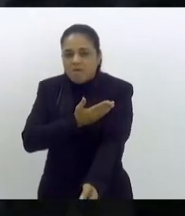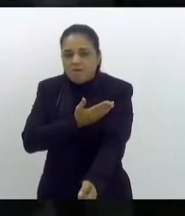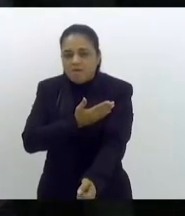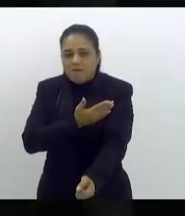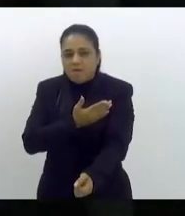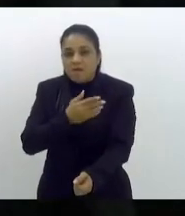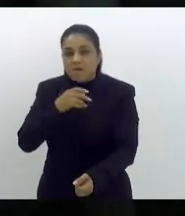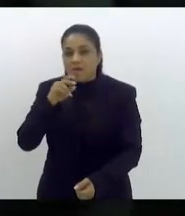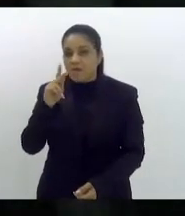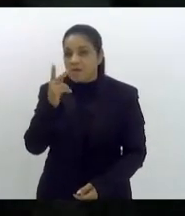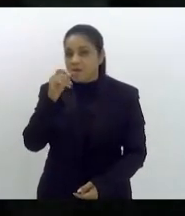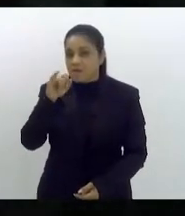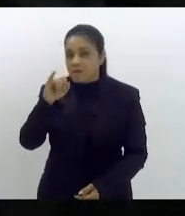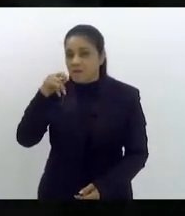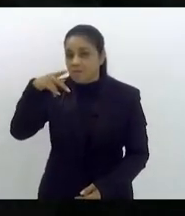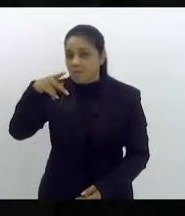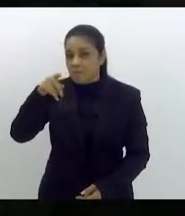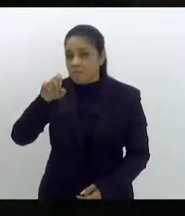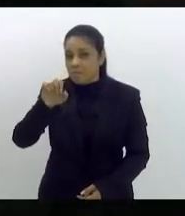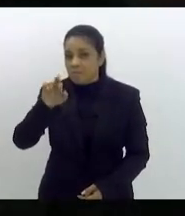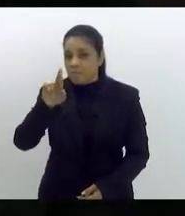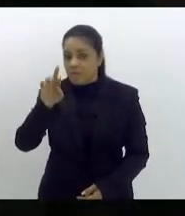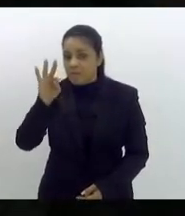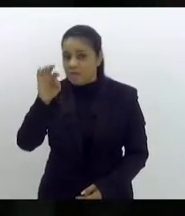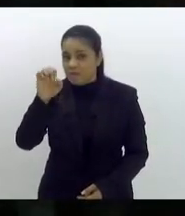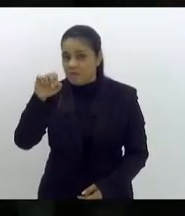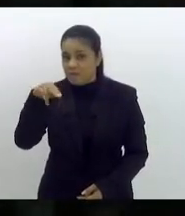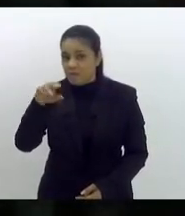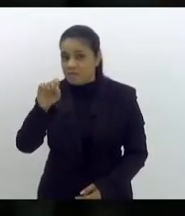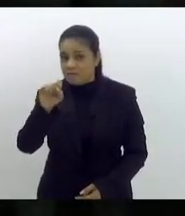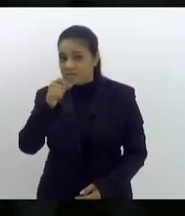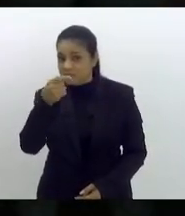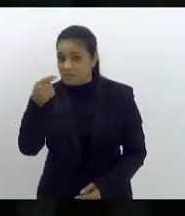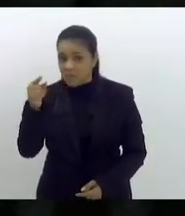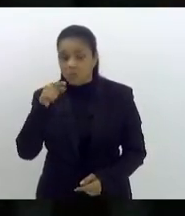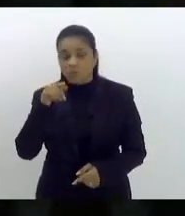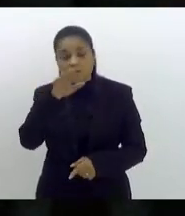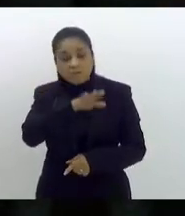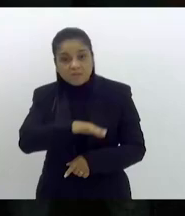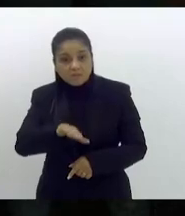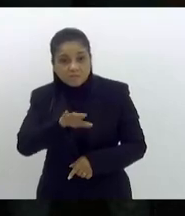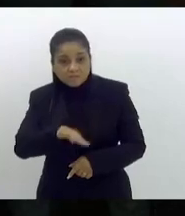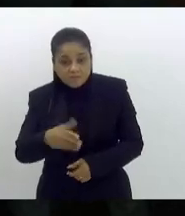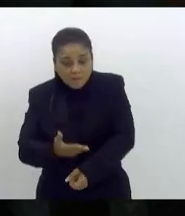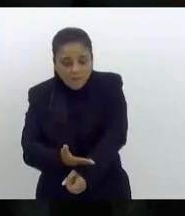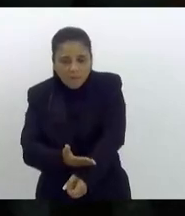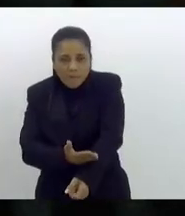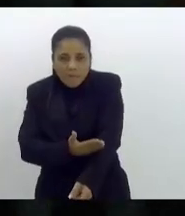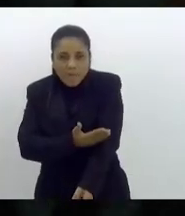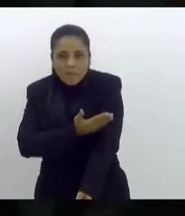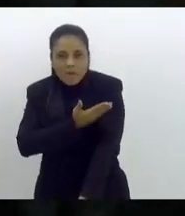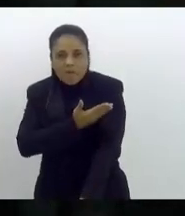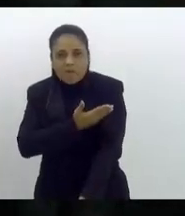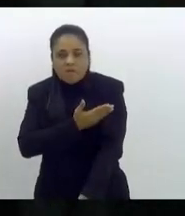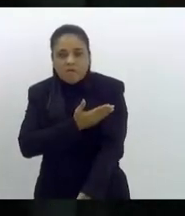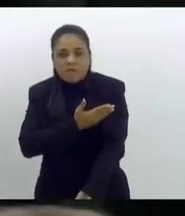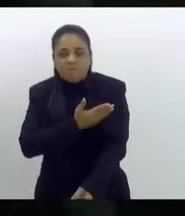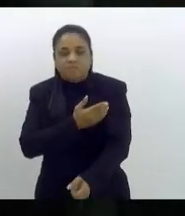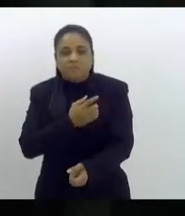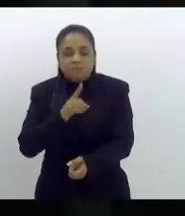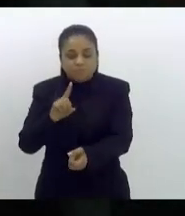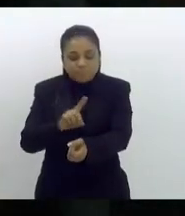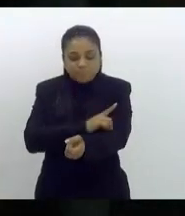hipertensão na infância tia Ju além do desenvolvimento crescente do quadro de